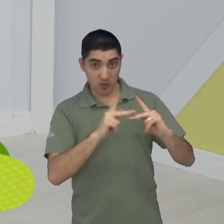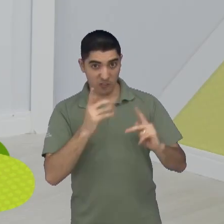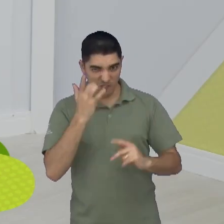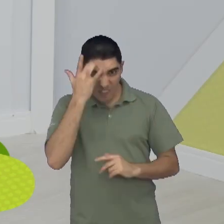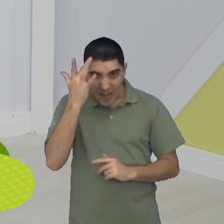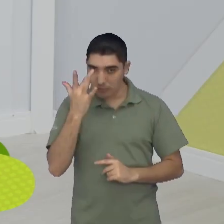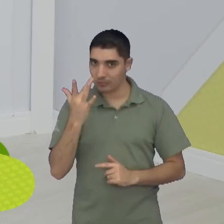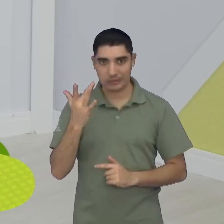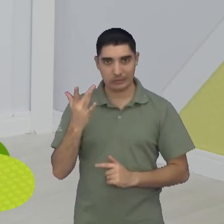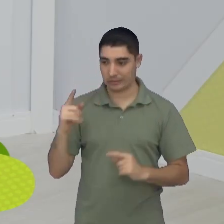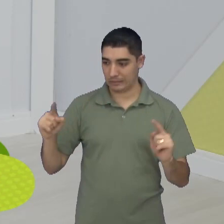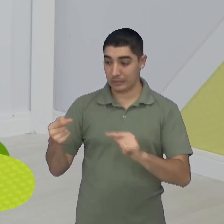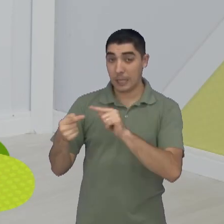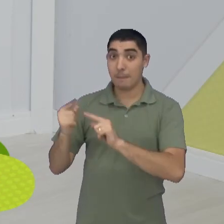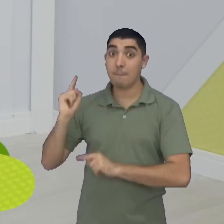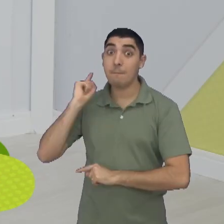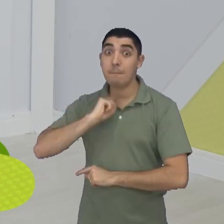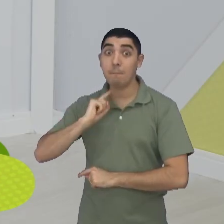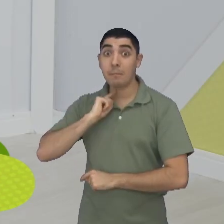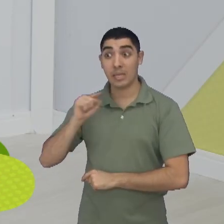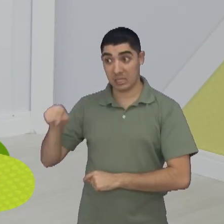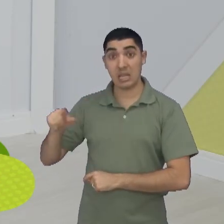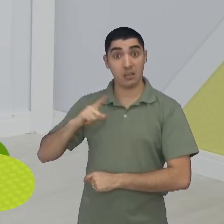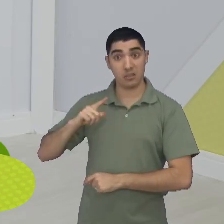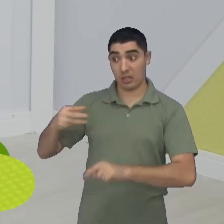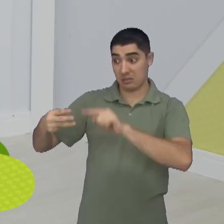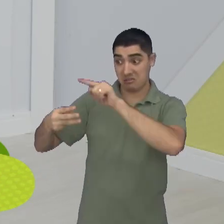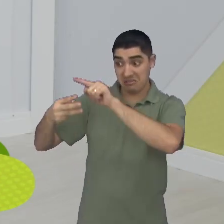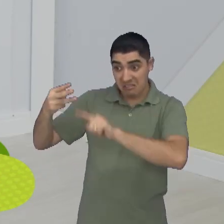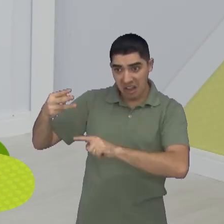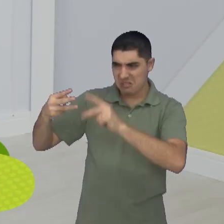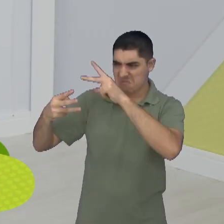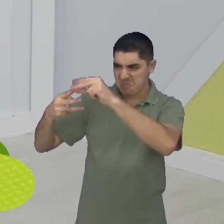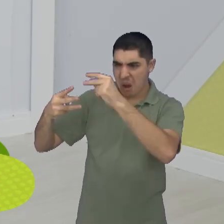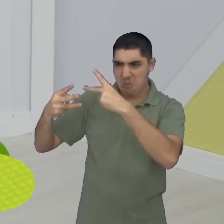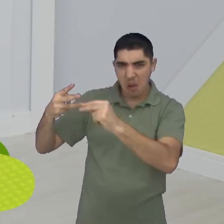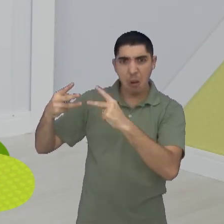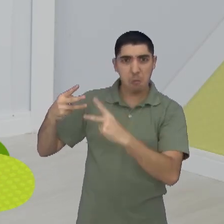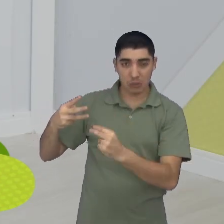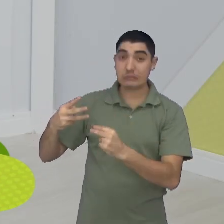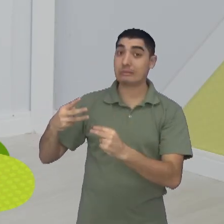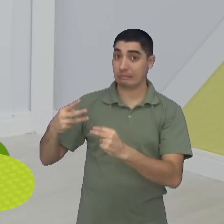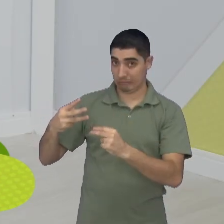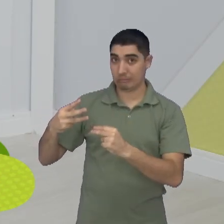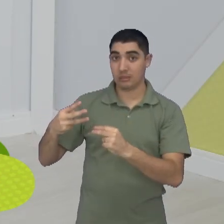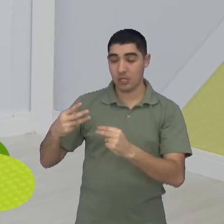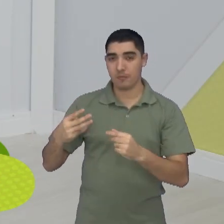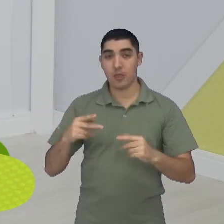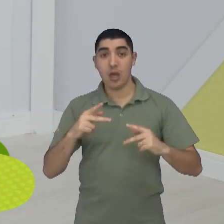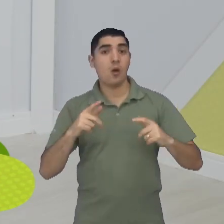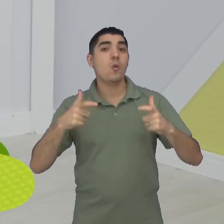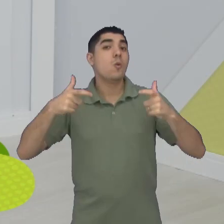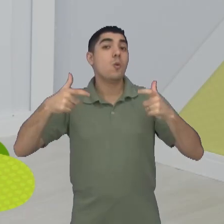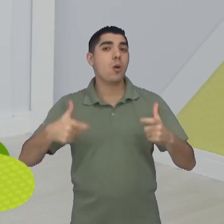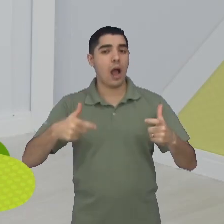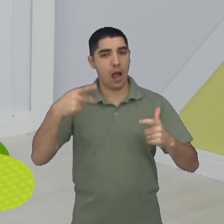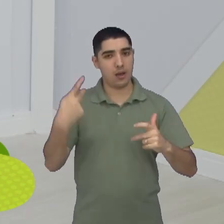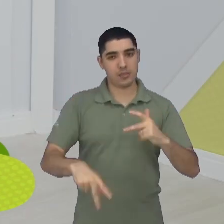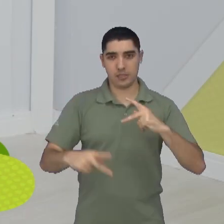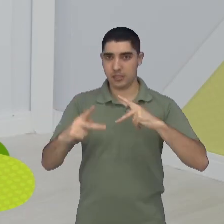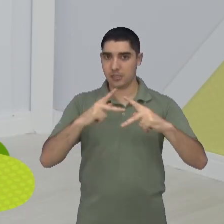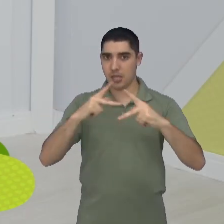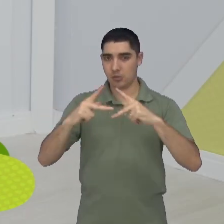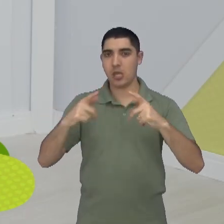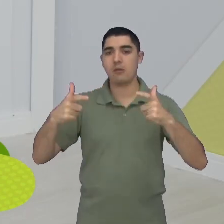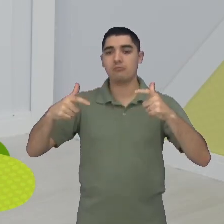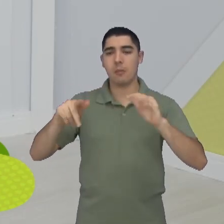o Minas, que tem 3 vitórias em 3 jogos. A partida acontece no ginásio da ABC Embraer, a partir